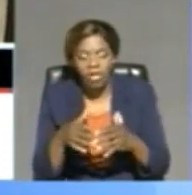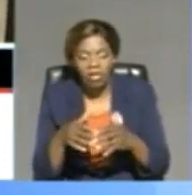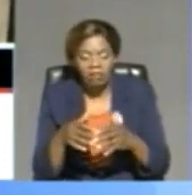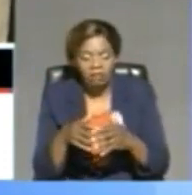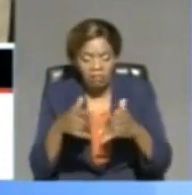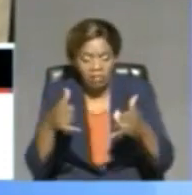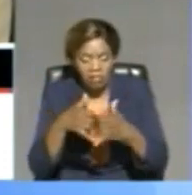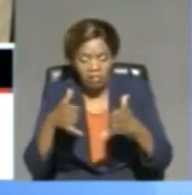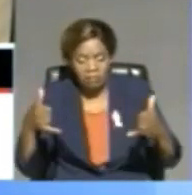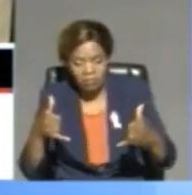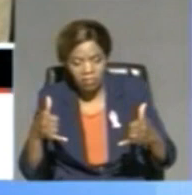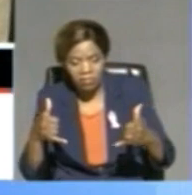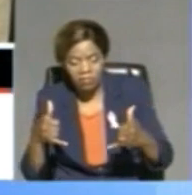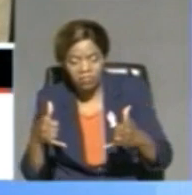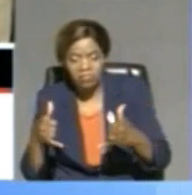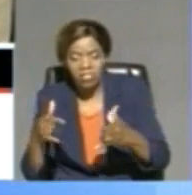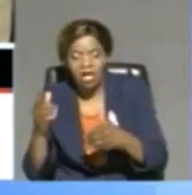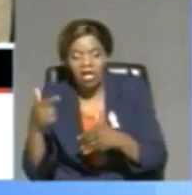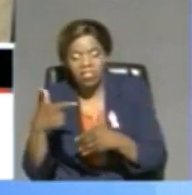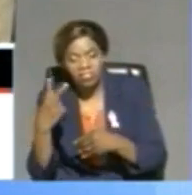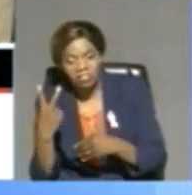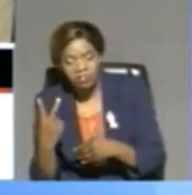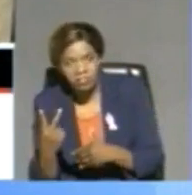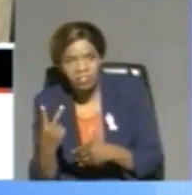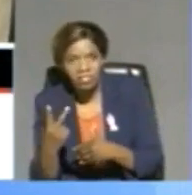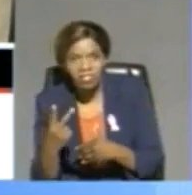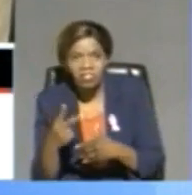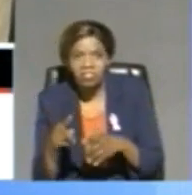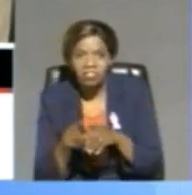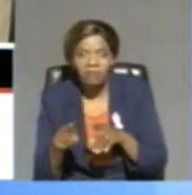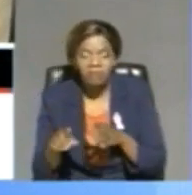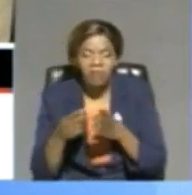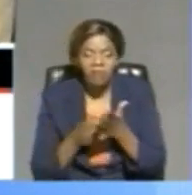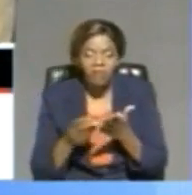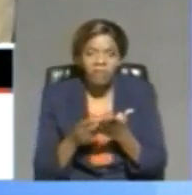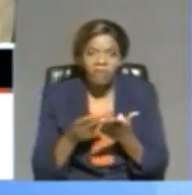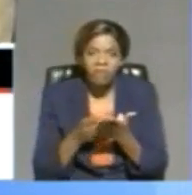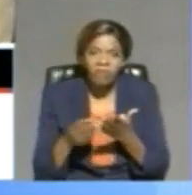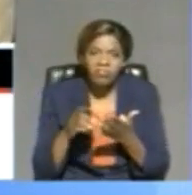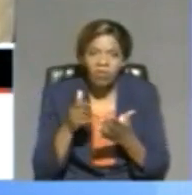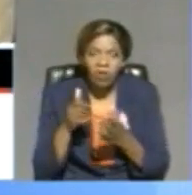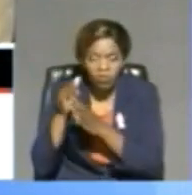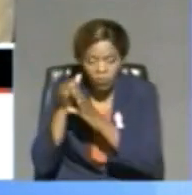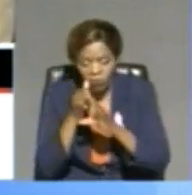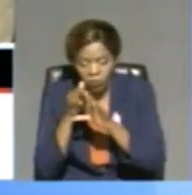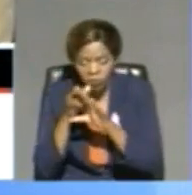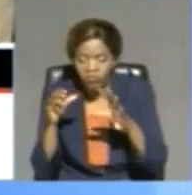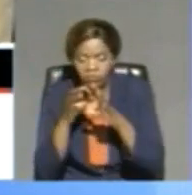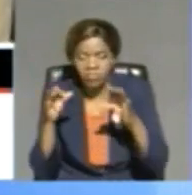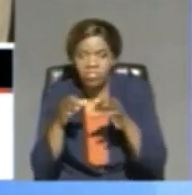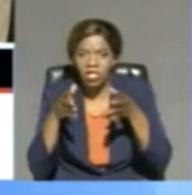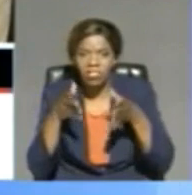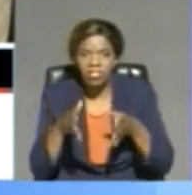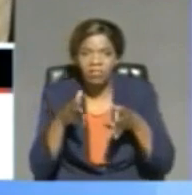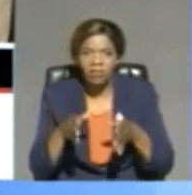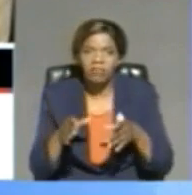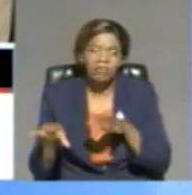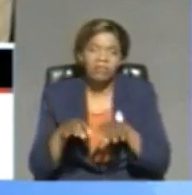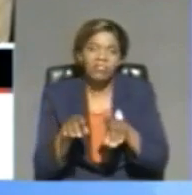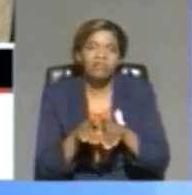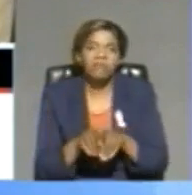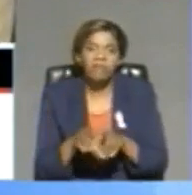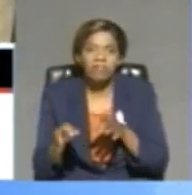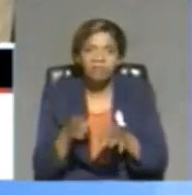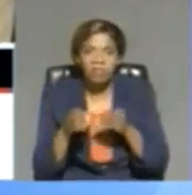são normalmente panfletos de campanha, e reportagens especiais que são divulgadas nesses momentos. Então, Fernanda,